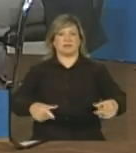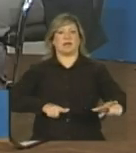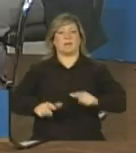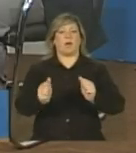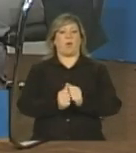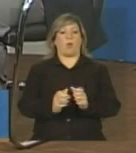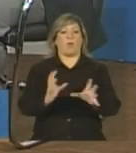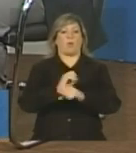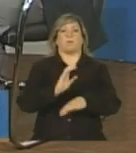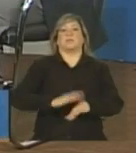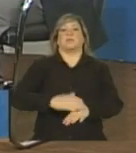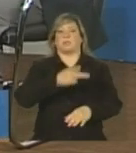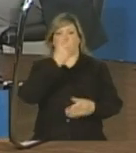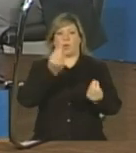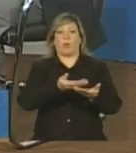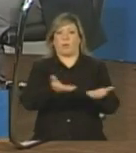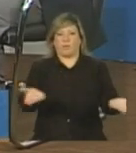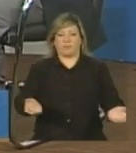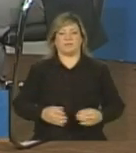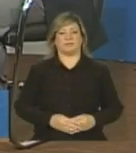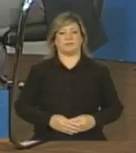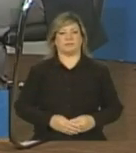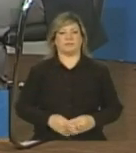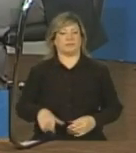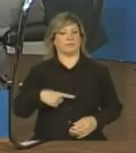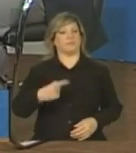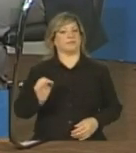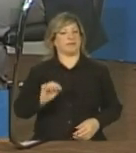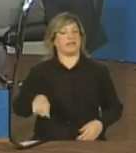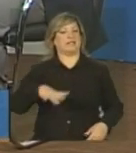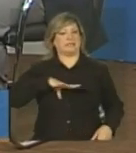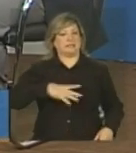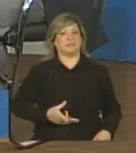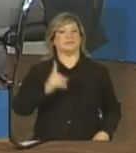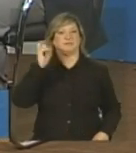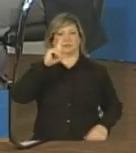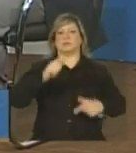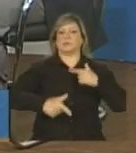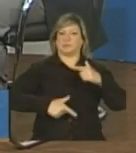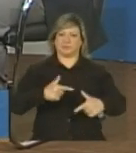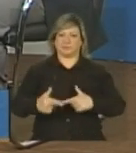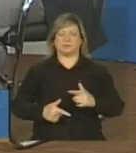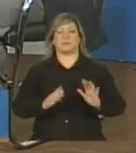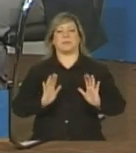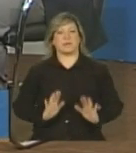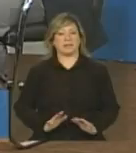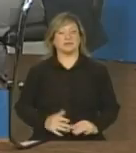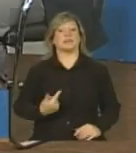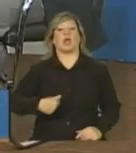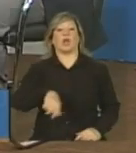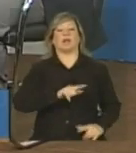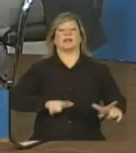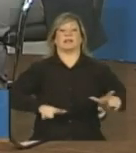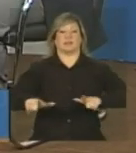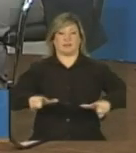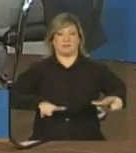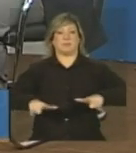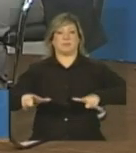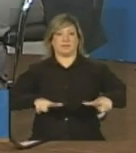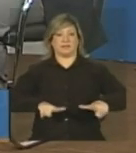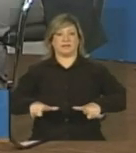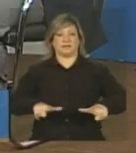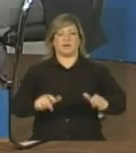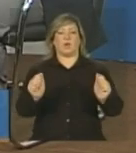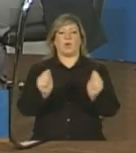esse? Um desafio e tanto, né? É, Renata, é realmente um desafio e tanto. A gente trabalha com